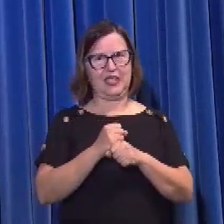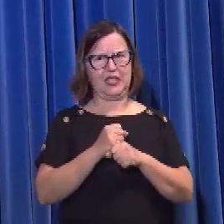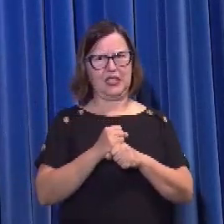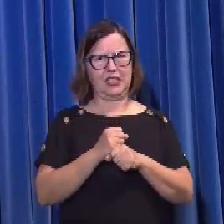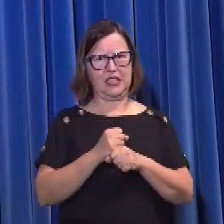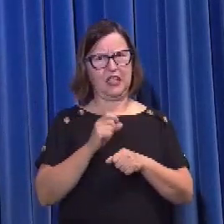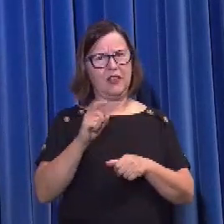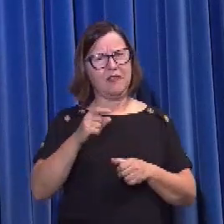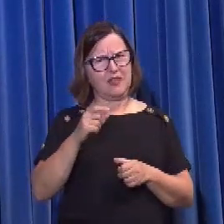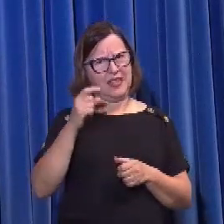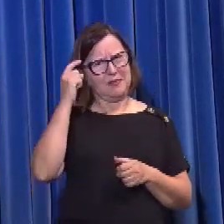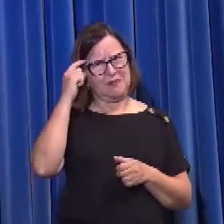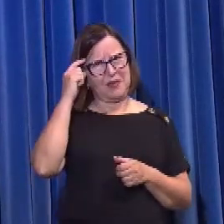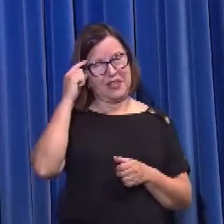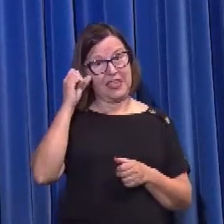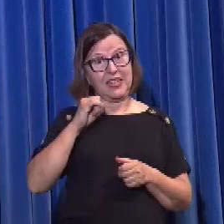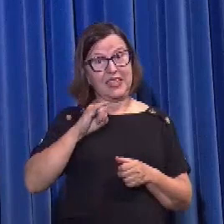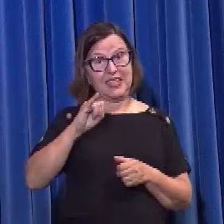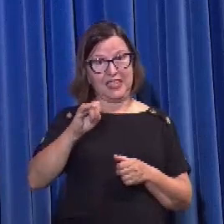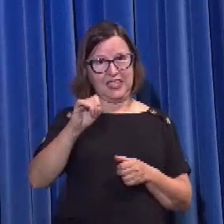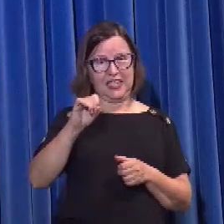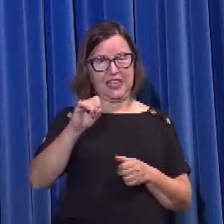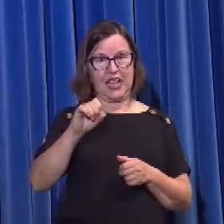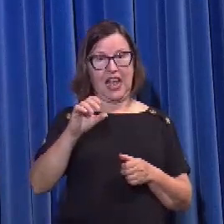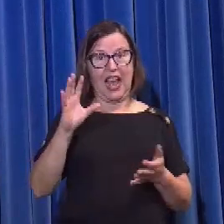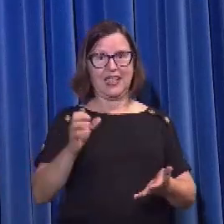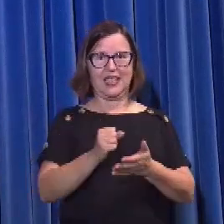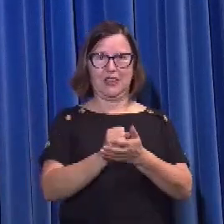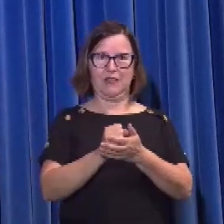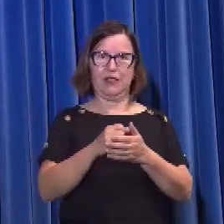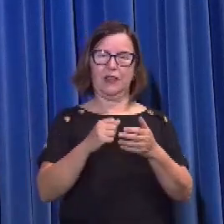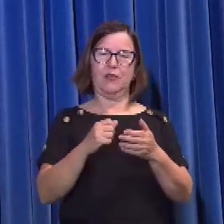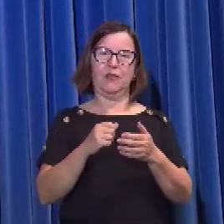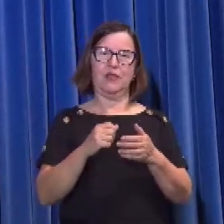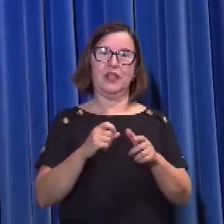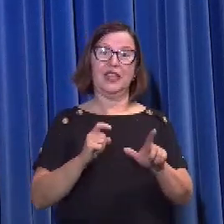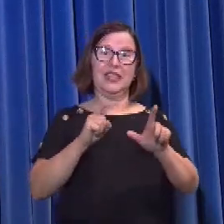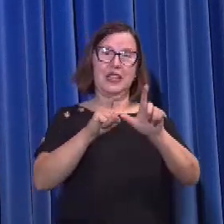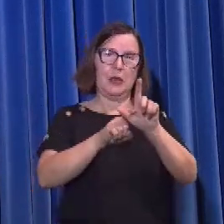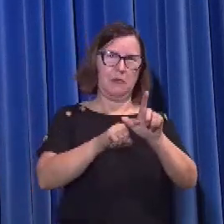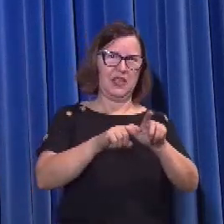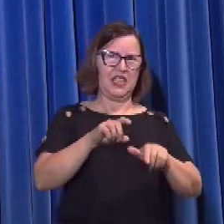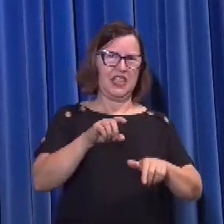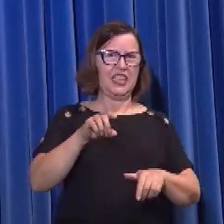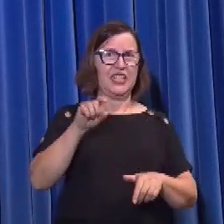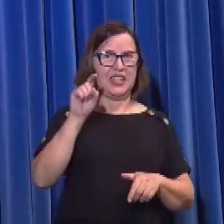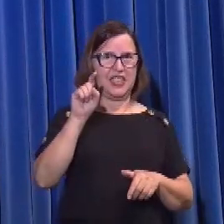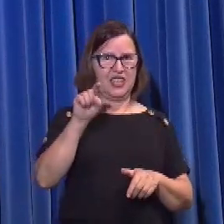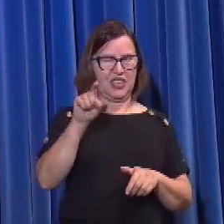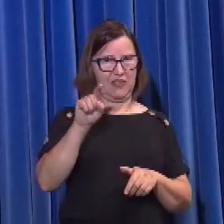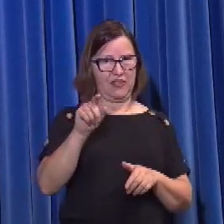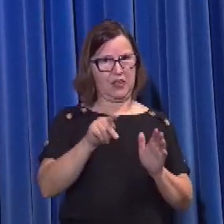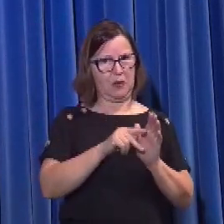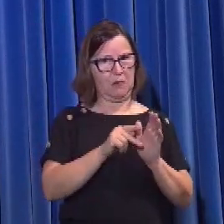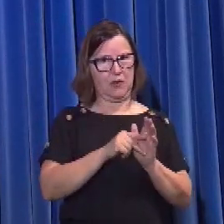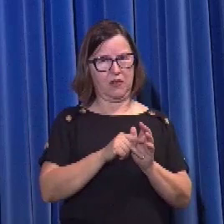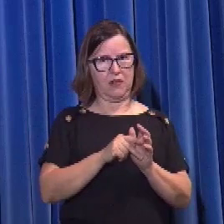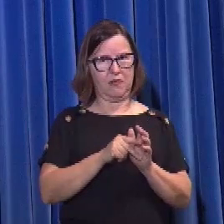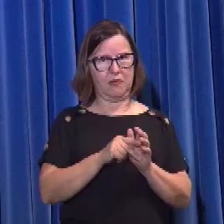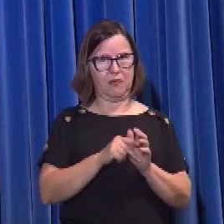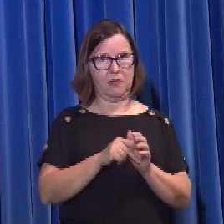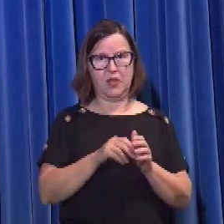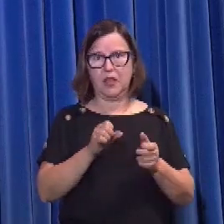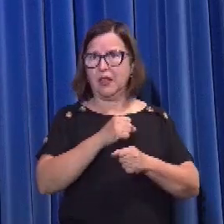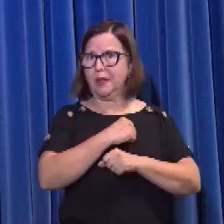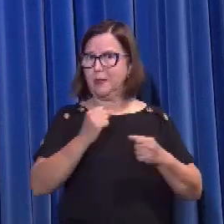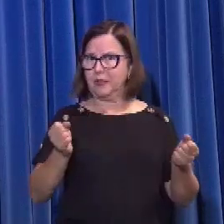pessoas acreditam? Que segurança você teria? Nenhuma, você falha todos os dias. A não